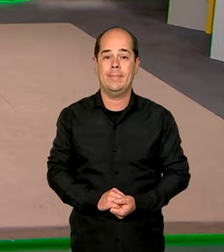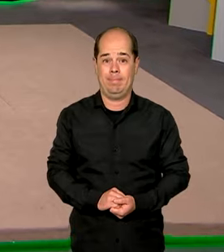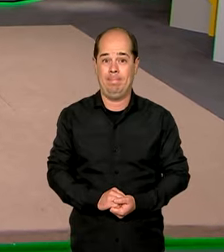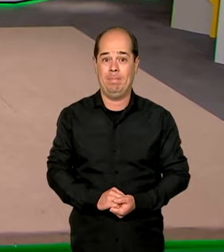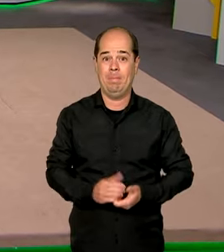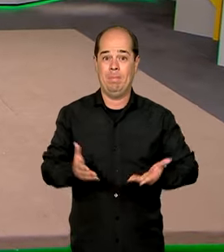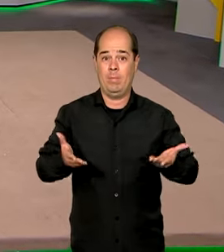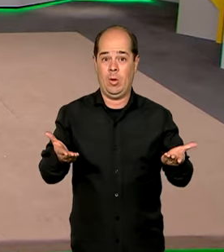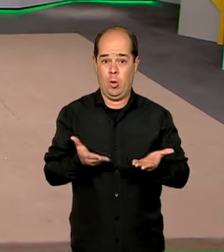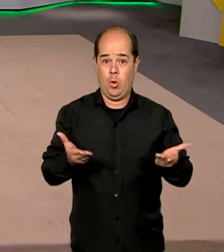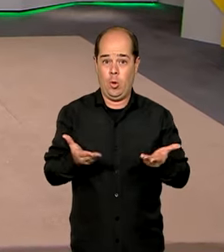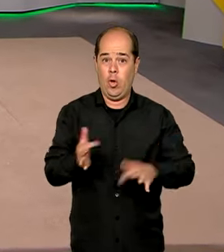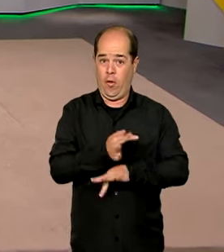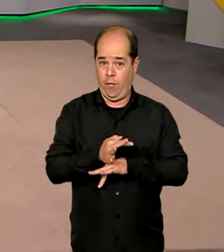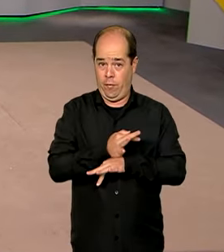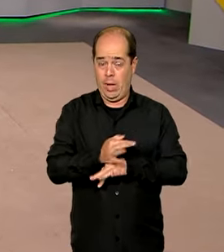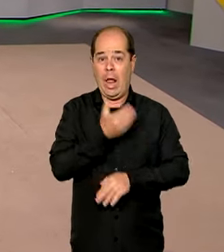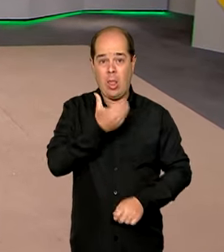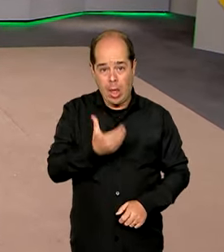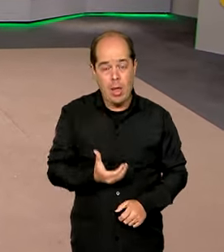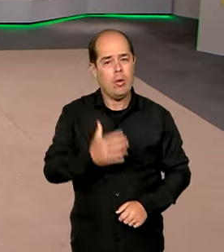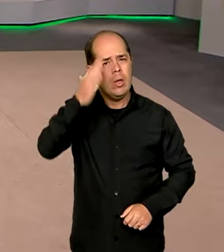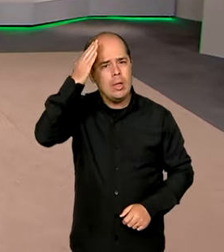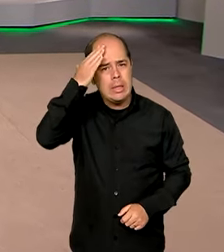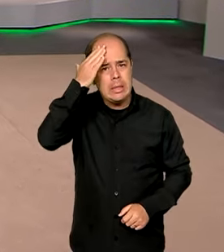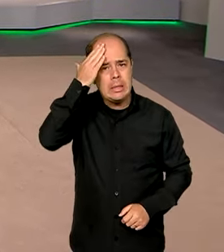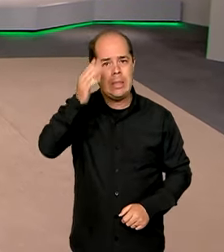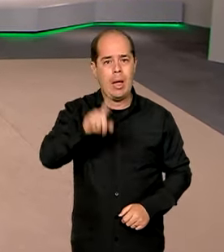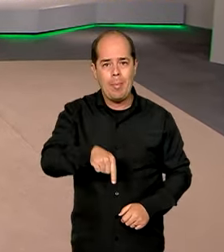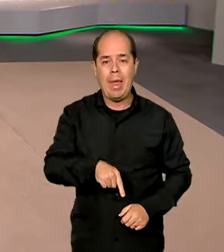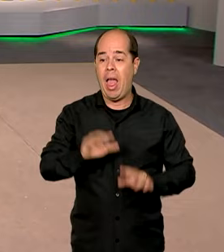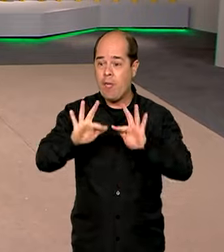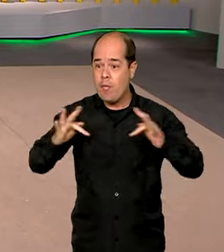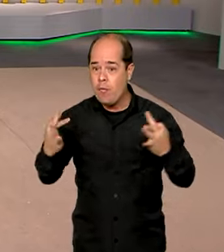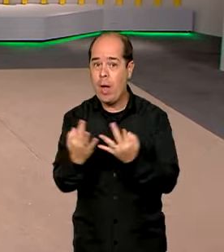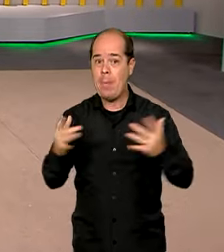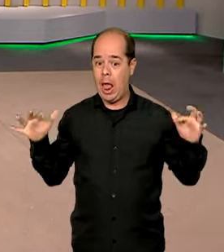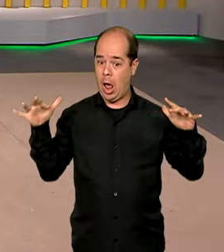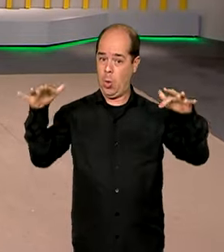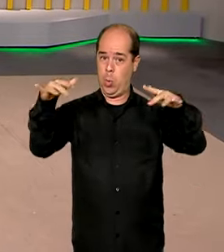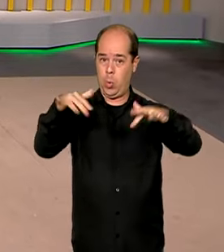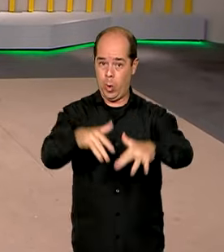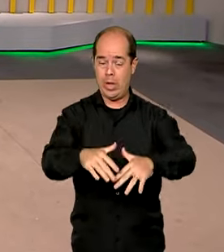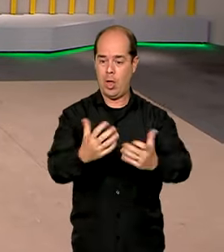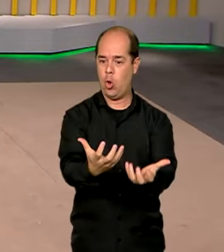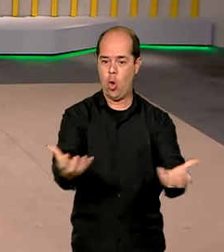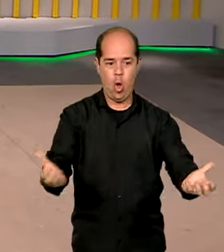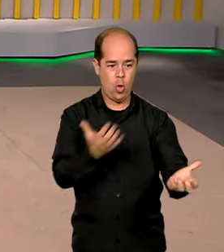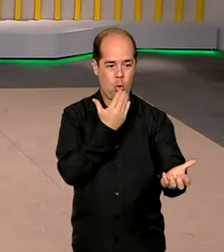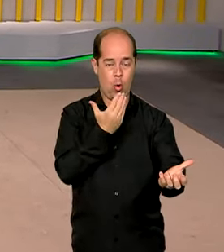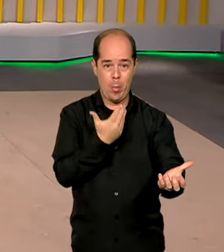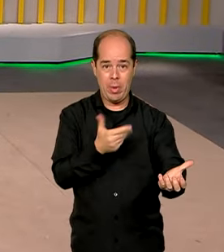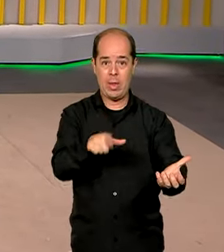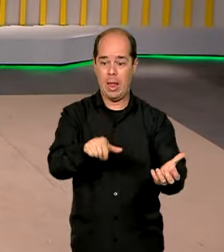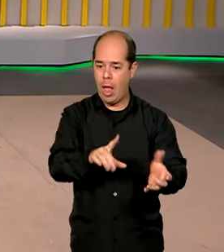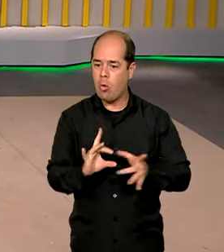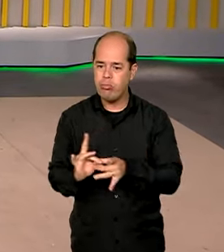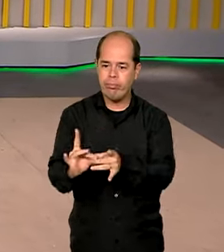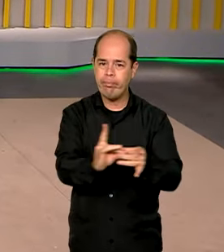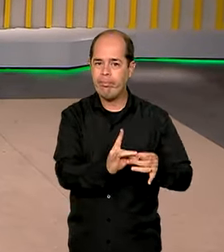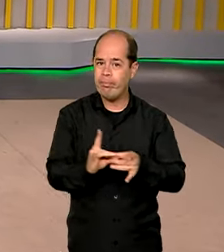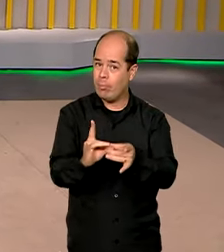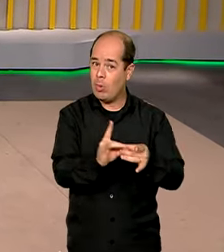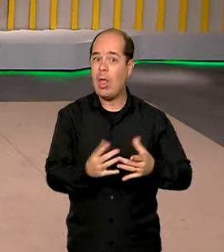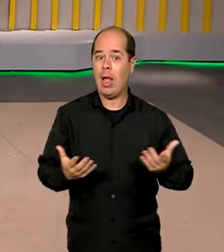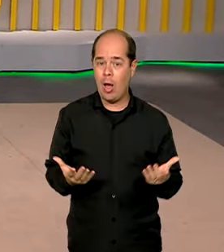Hoje, feriado de Natal, né, Roberto? A gente sabe que é um tempo de reunir a família, fazer uma ceia, celebrar a união com a harmonia. Mas